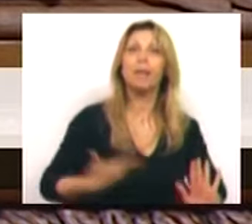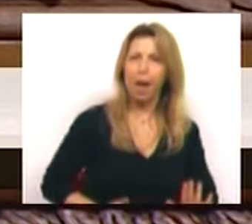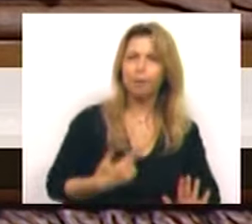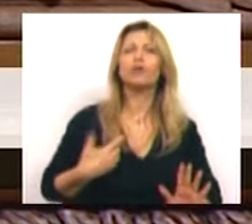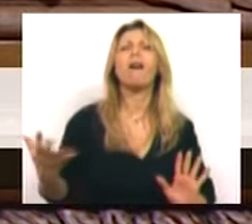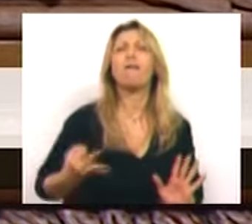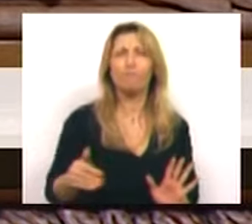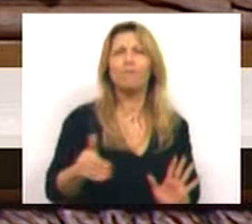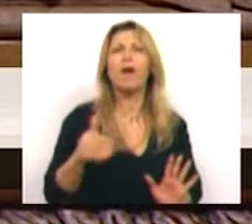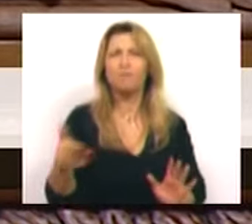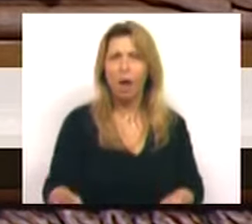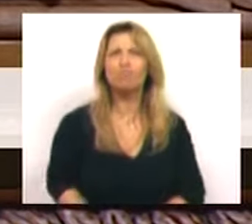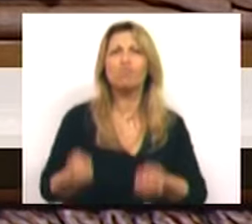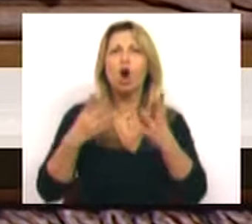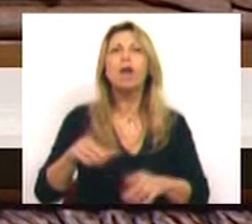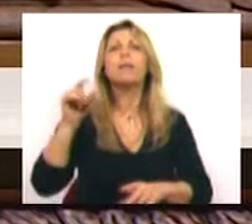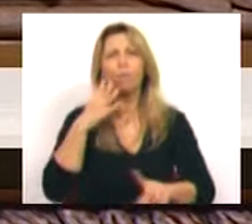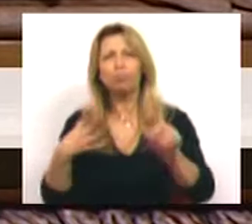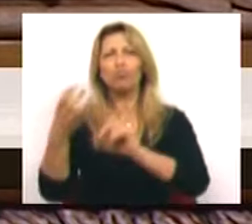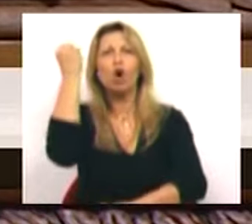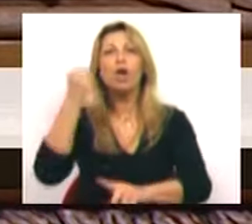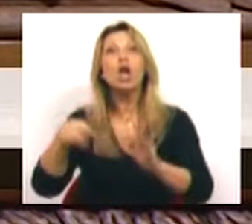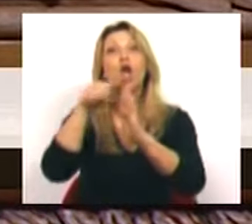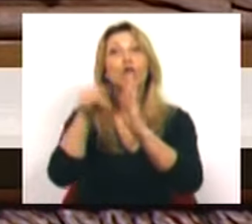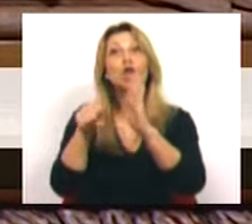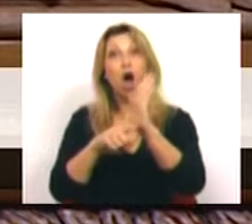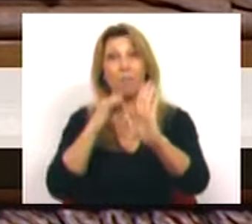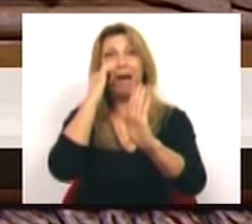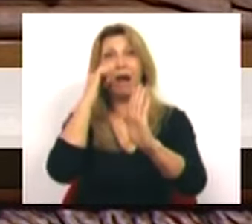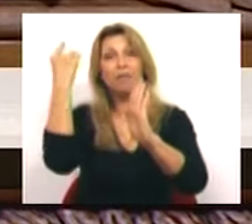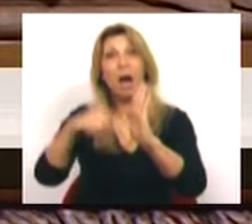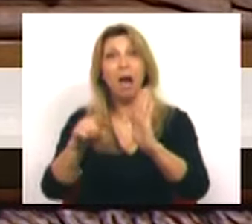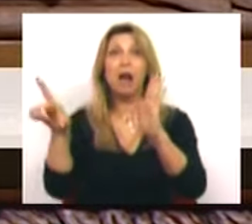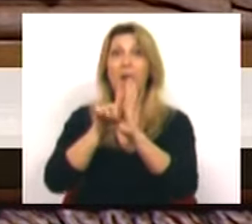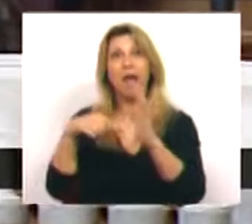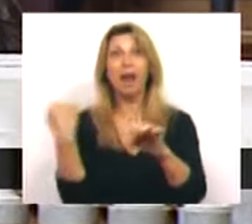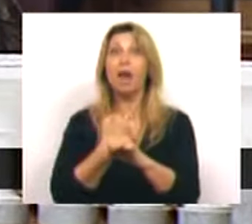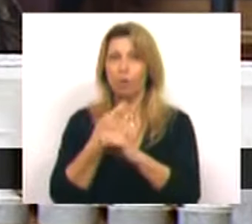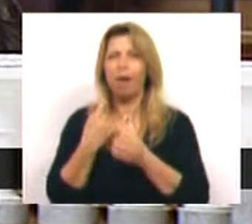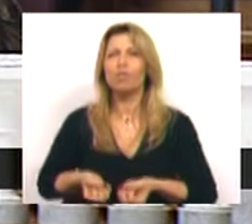conseguir revogar as normas gravosas da legislação laboral. Disse.